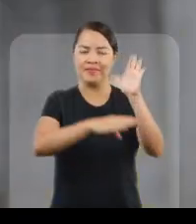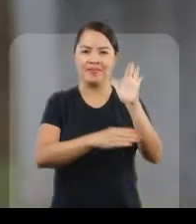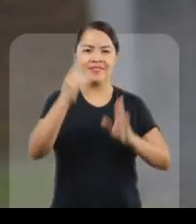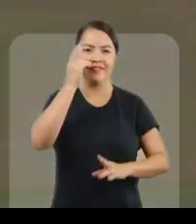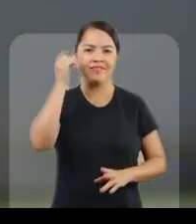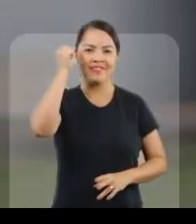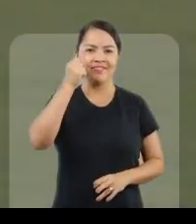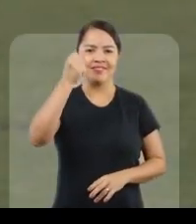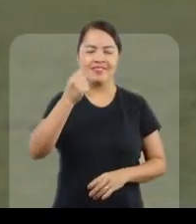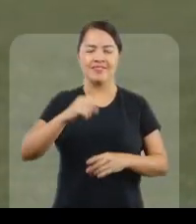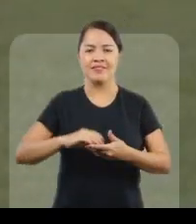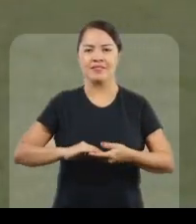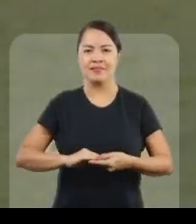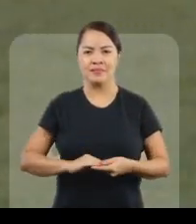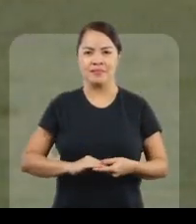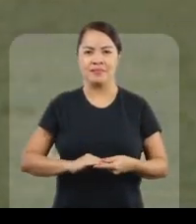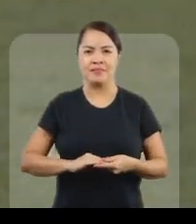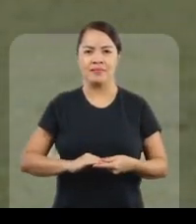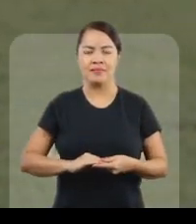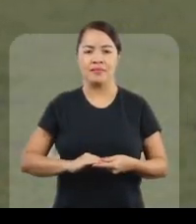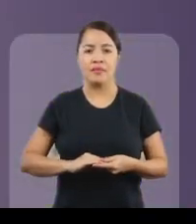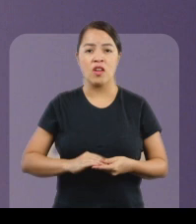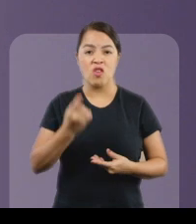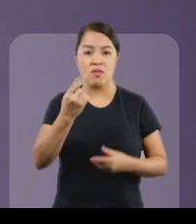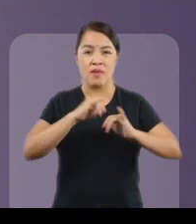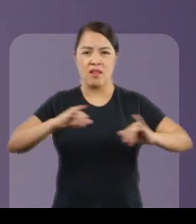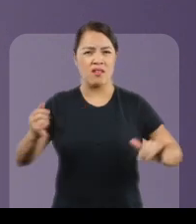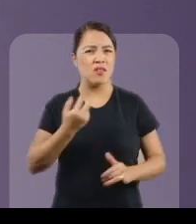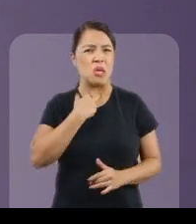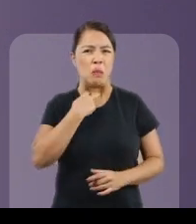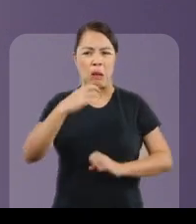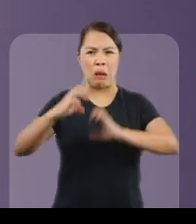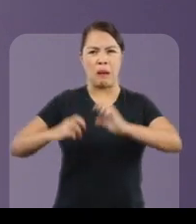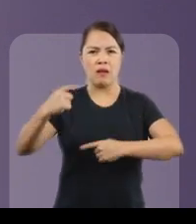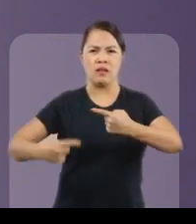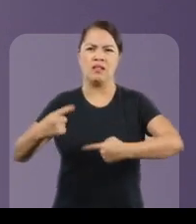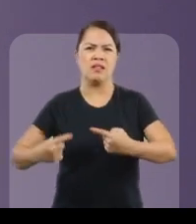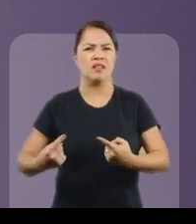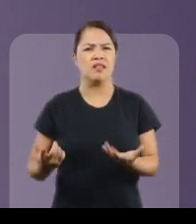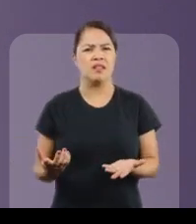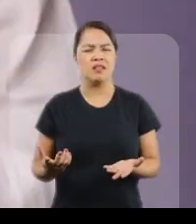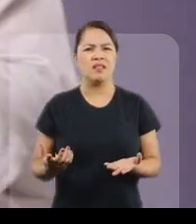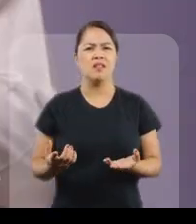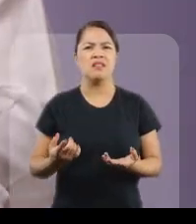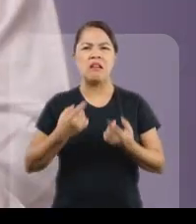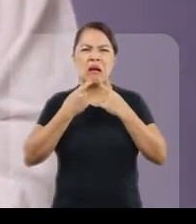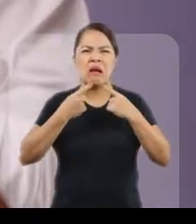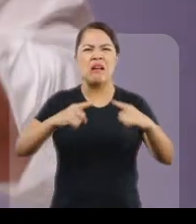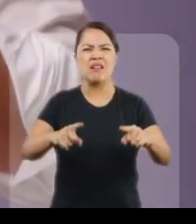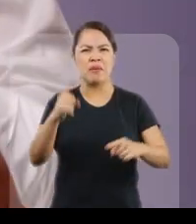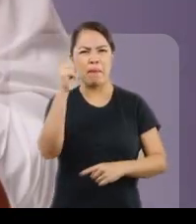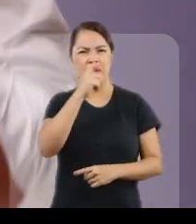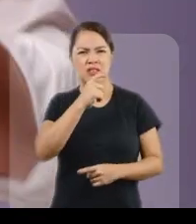Começa agora o programa Davi Senador. Uma campanha não pode ser um vale-tudo eleitoral, com